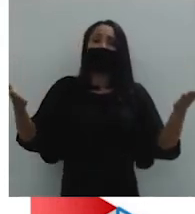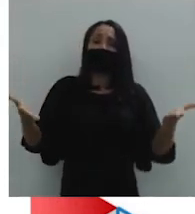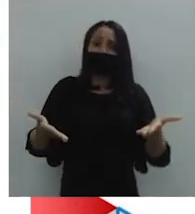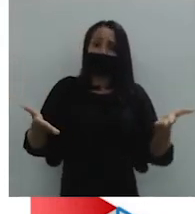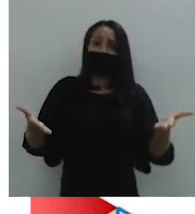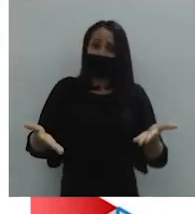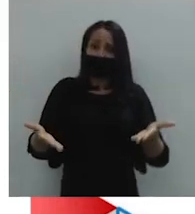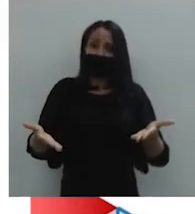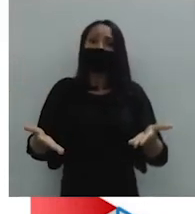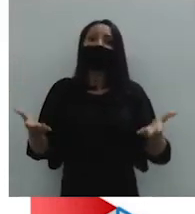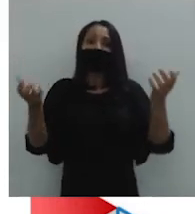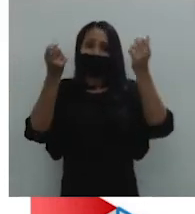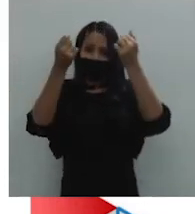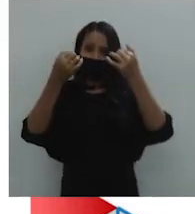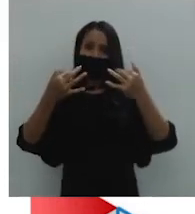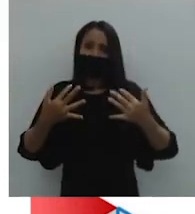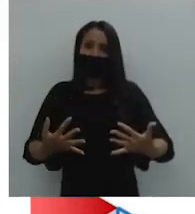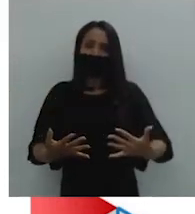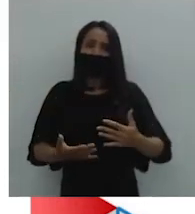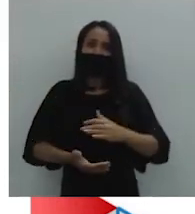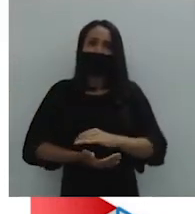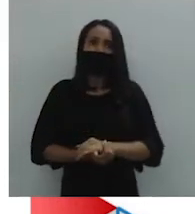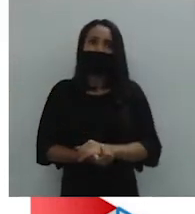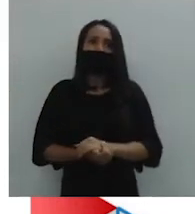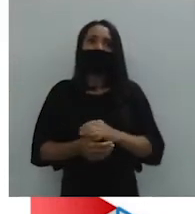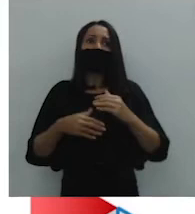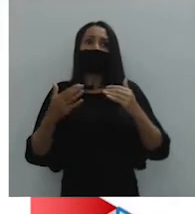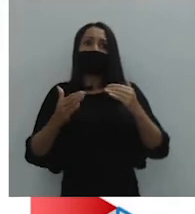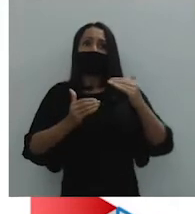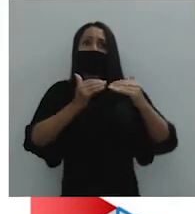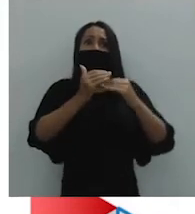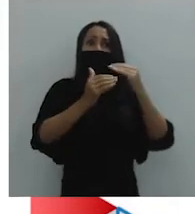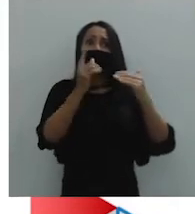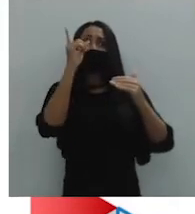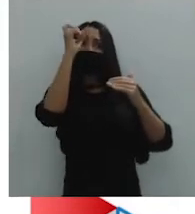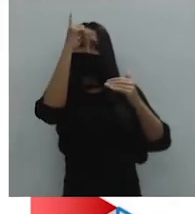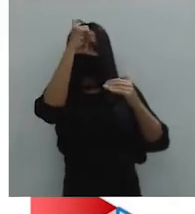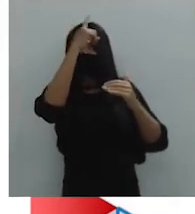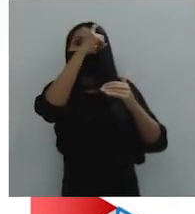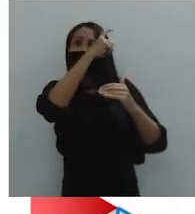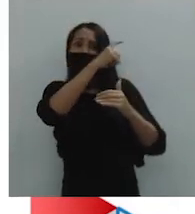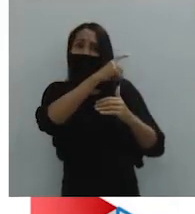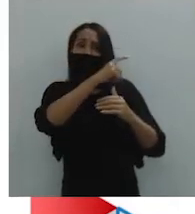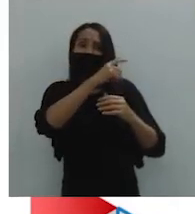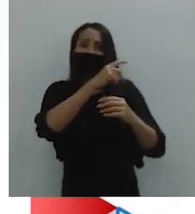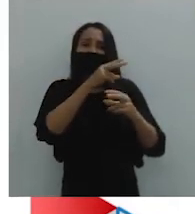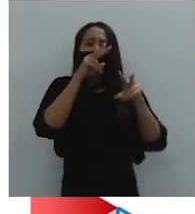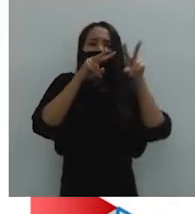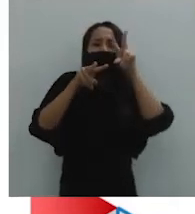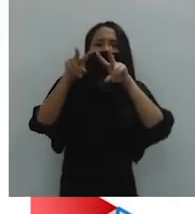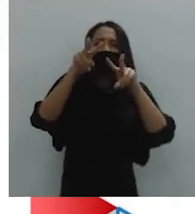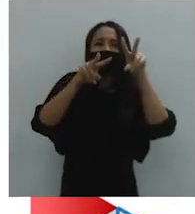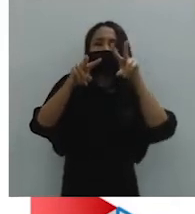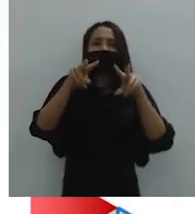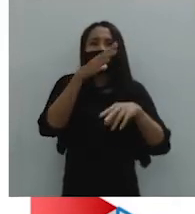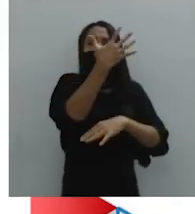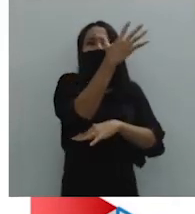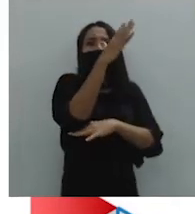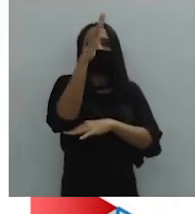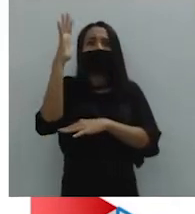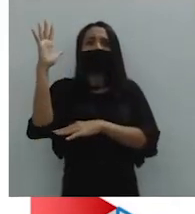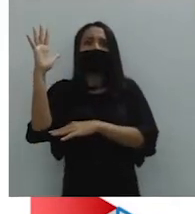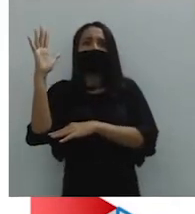nós debatemos até agora, né? Que está cada vez mais difícil, né, de se ver paisagens que contenham